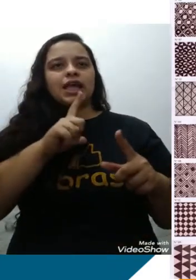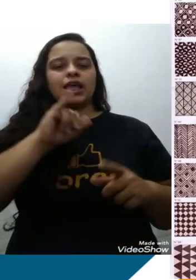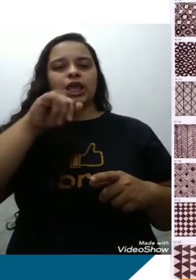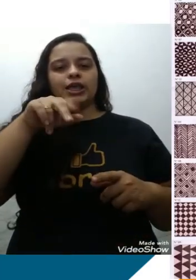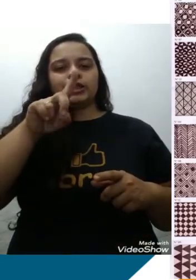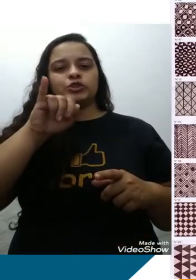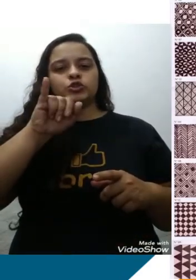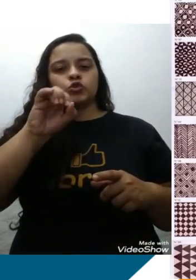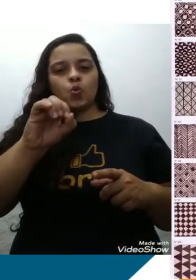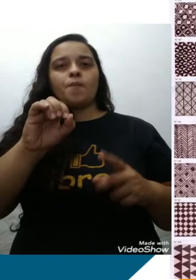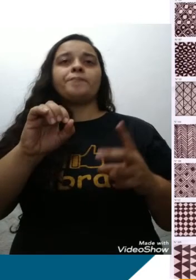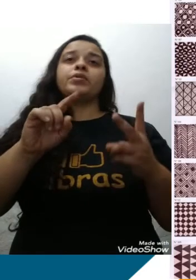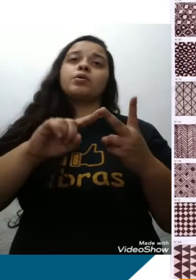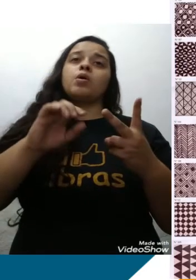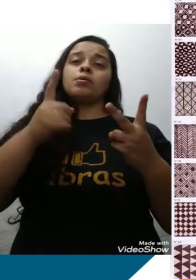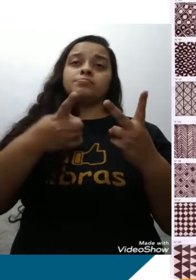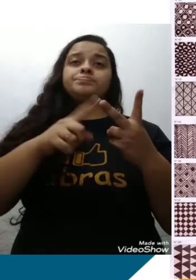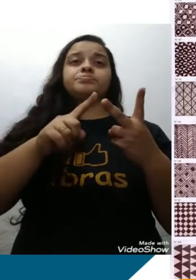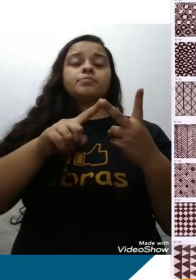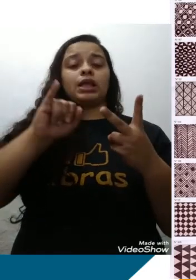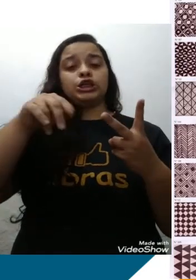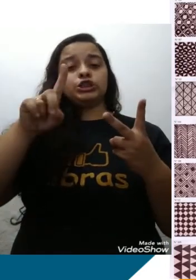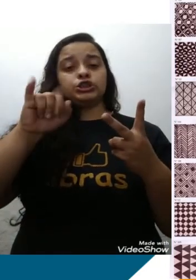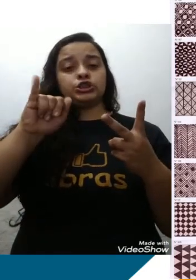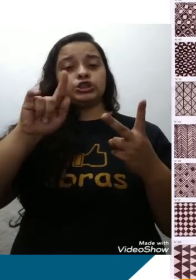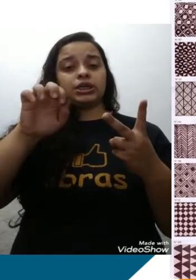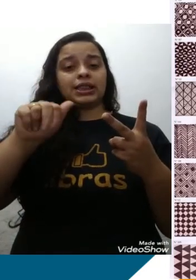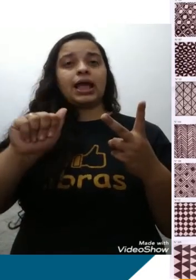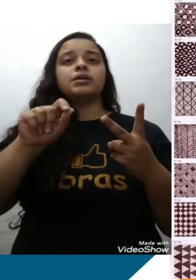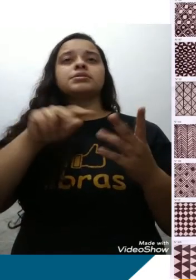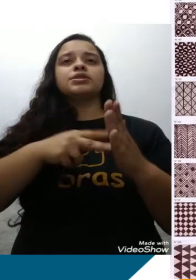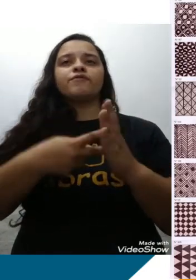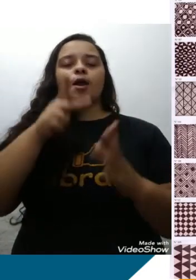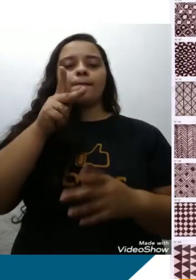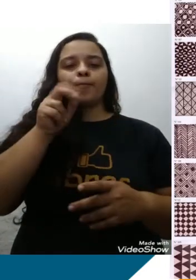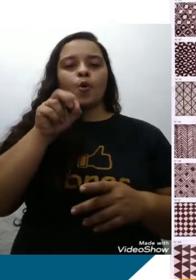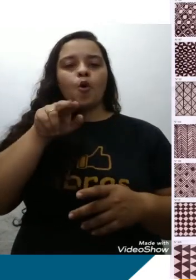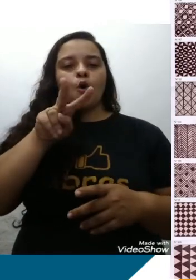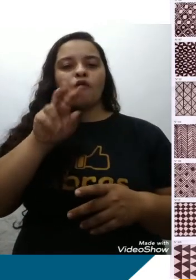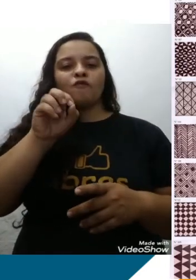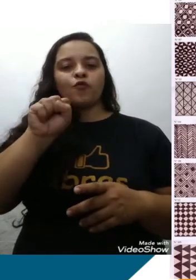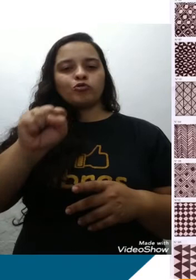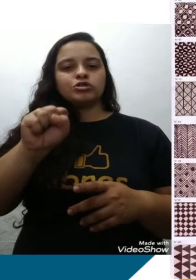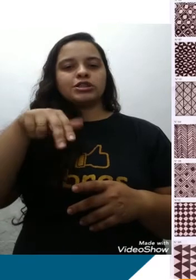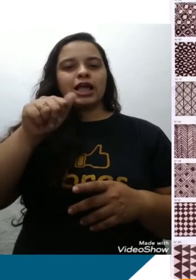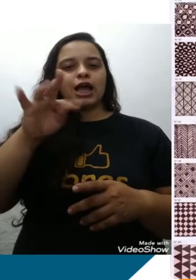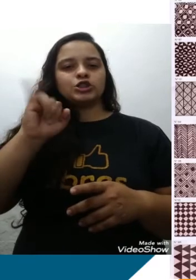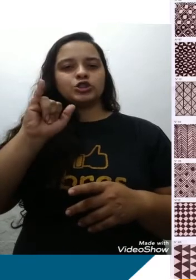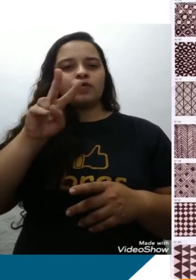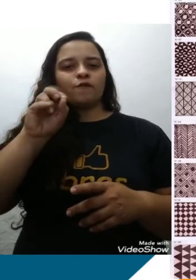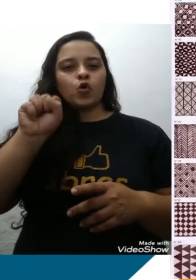e indígena, os dois conceitos, são povos nativos aqui do que vai vir a ser o Brasil. Quando a gente fala em povos nativos, a gente está falando de